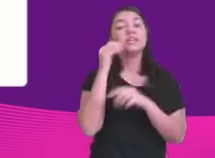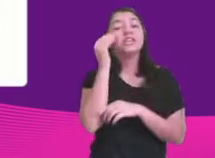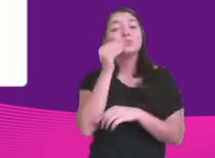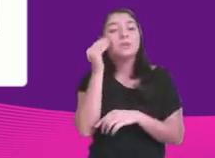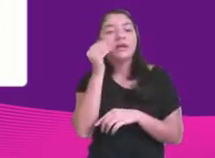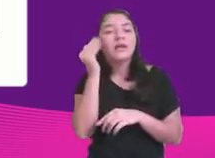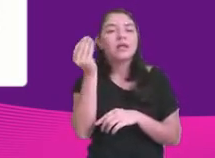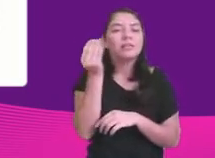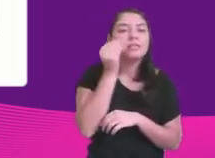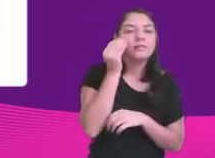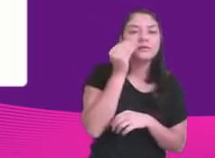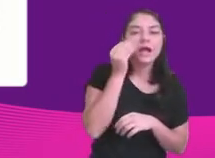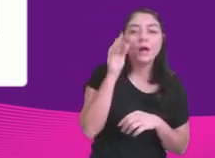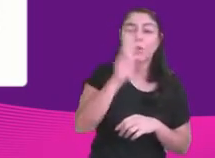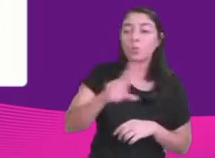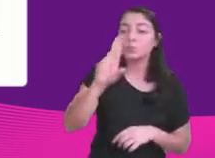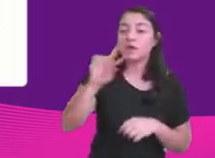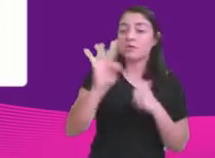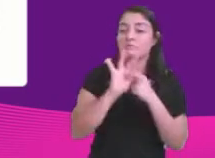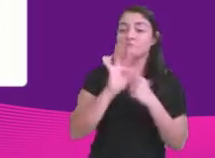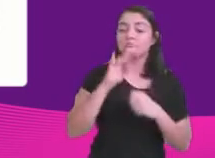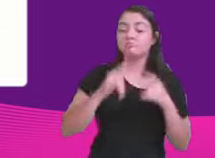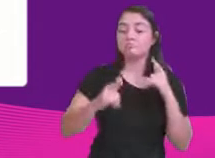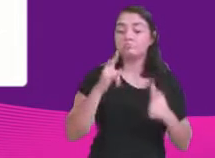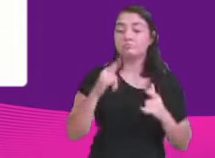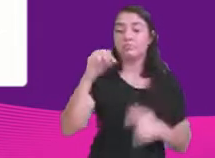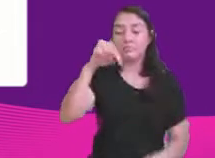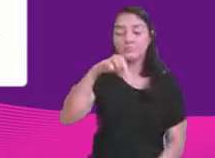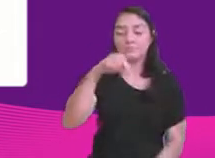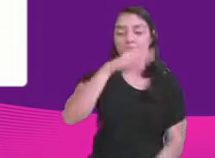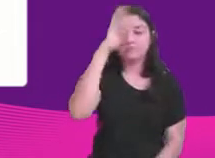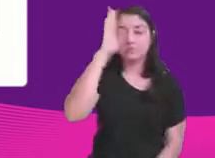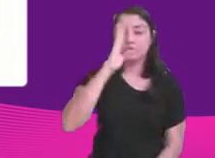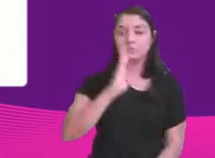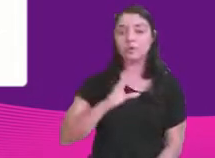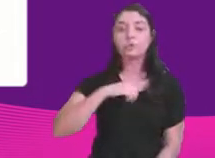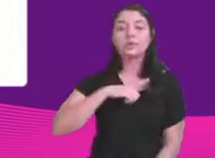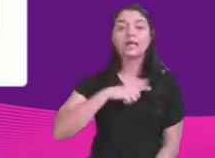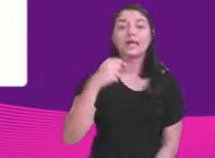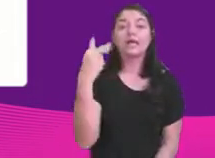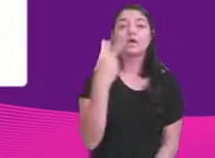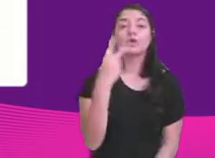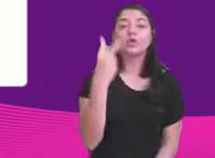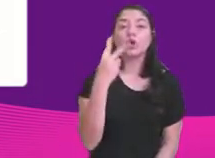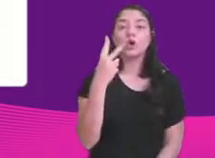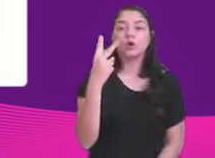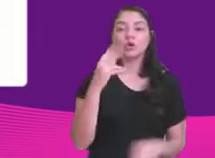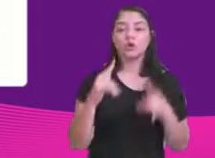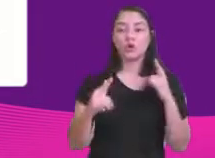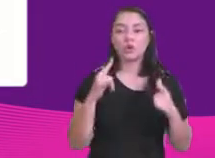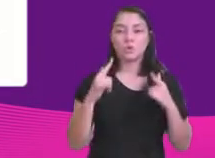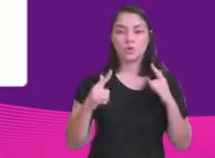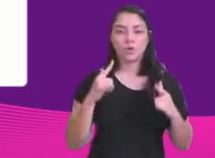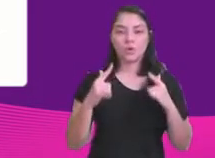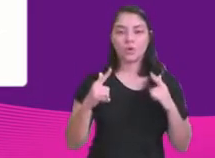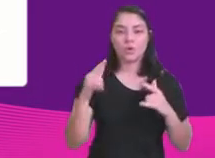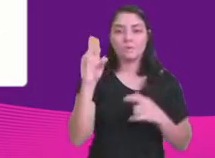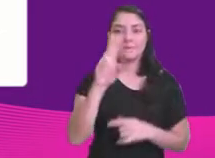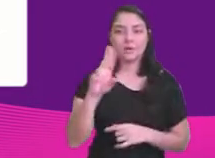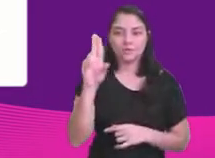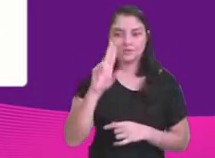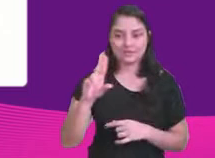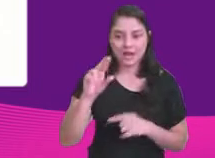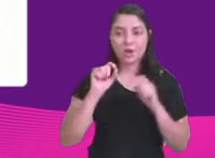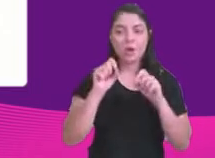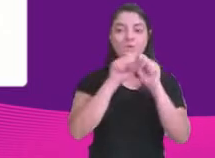técnica. Nós temos disponível no Brasil hoje 2 robôs para executarmos a nossa técnica. O sistema SI